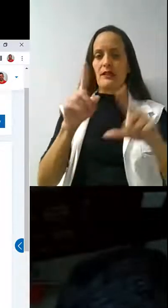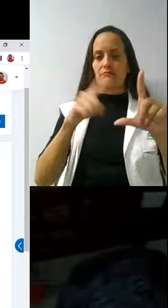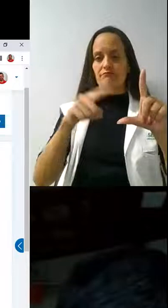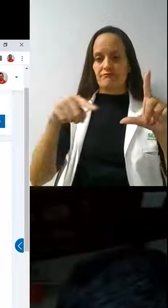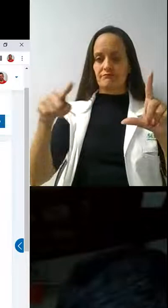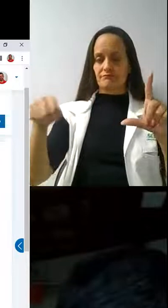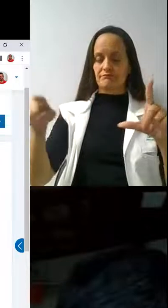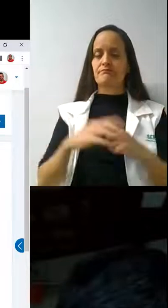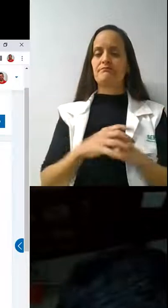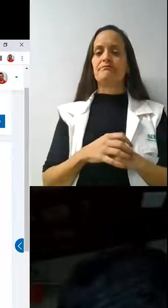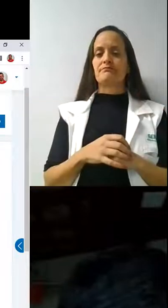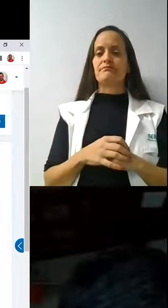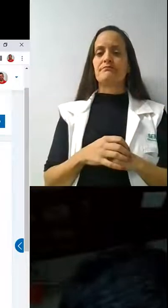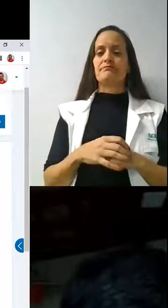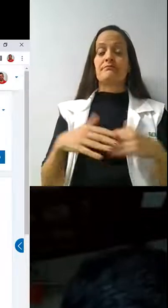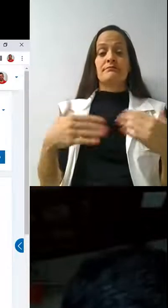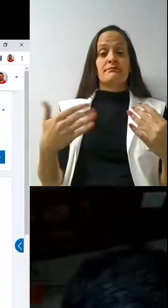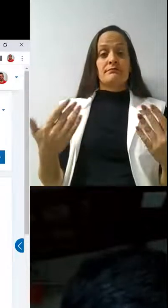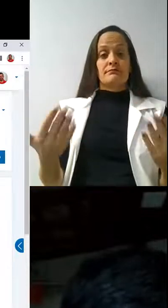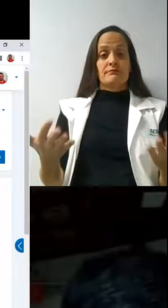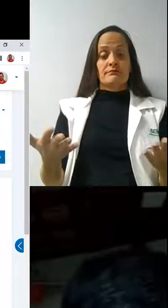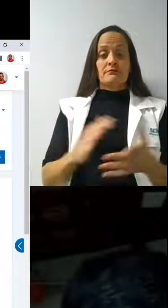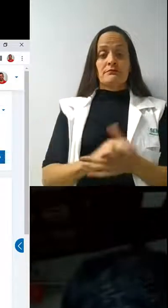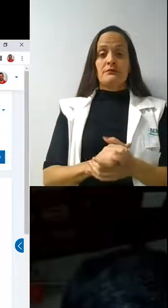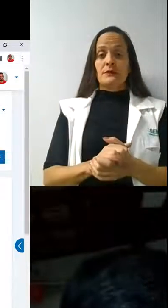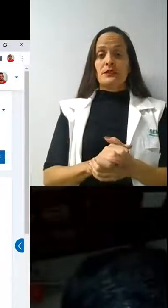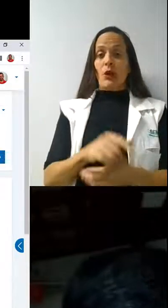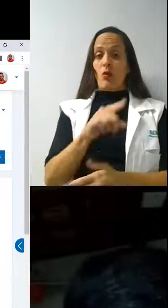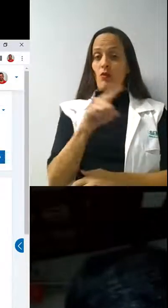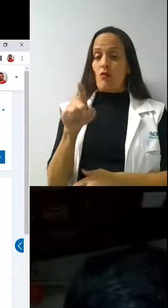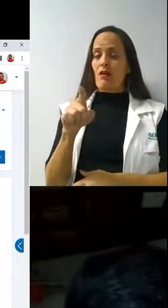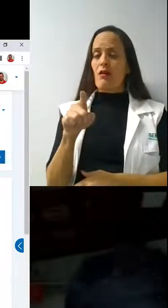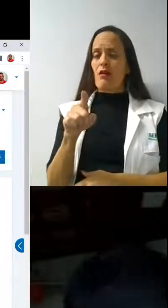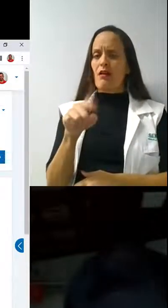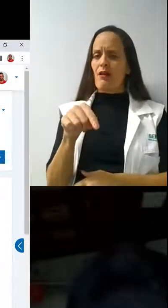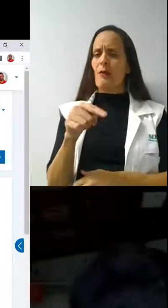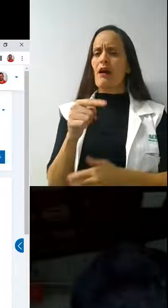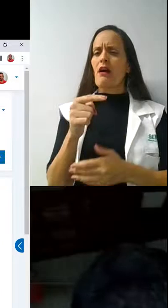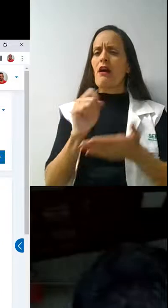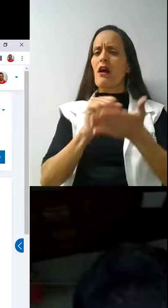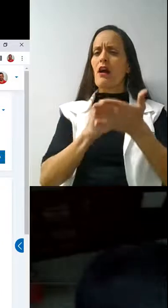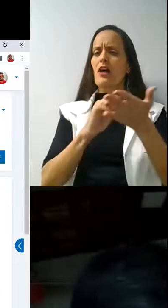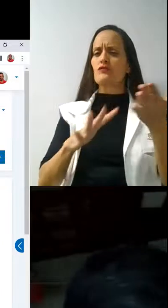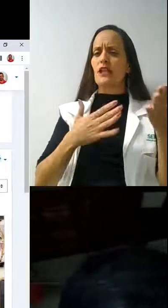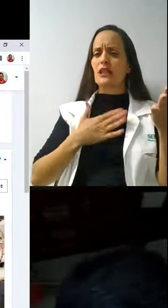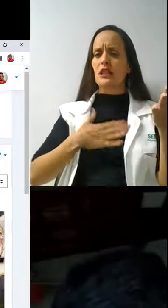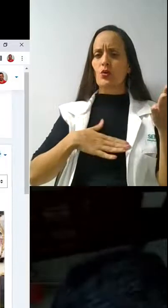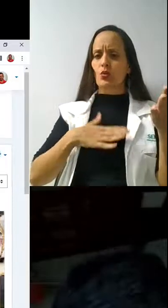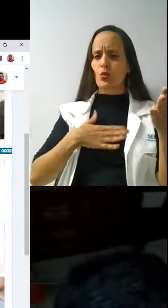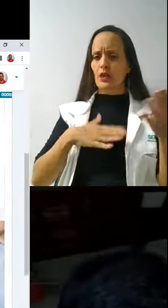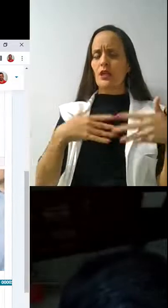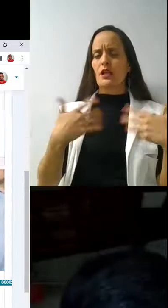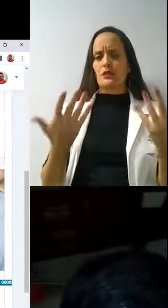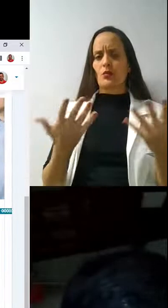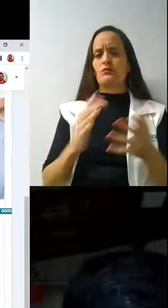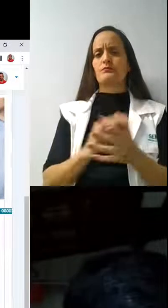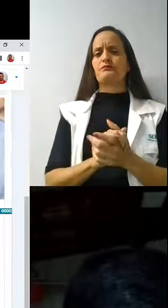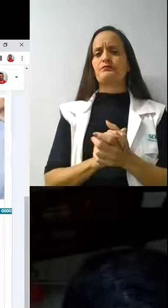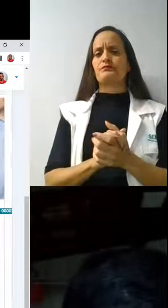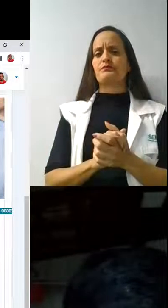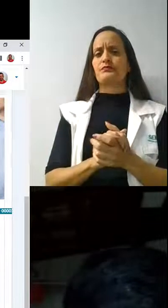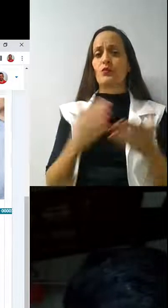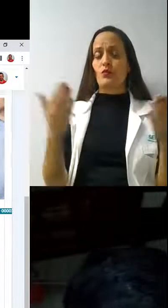a atividade dessa UC aqui ela é mais tranquila, a gente já vai iniciar, mostrar aqui com vocês, a gente já vai fazer